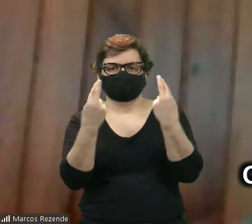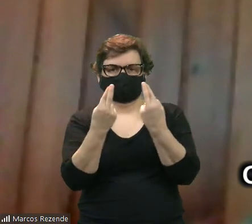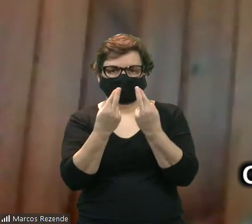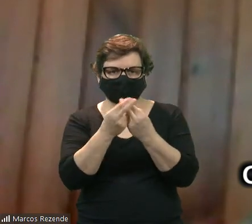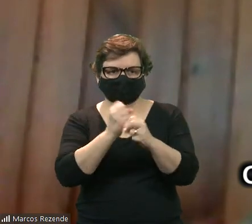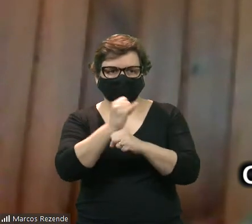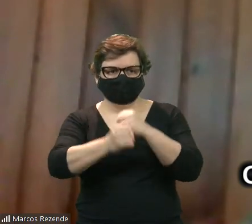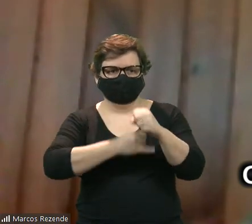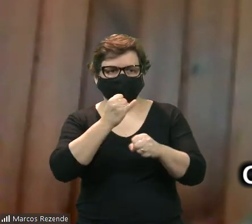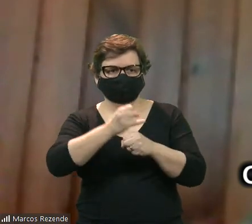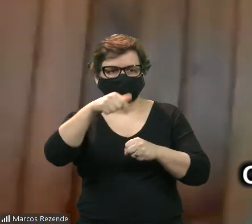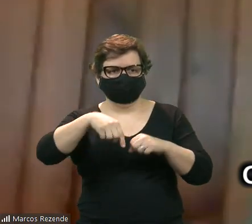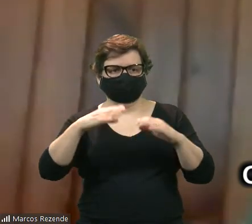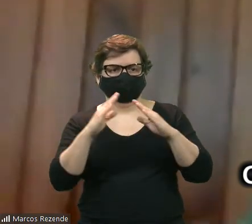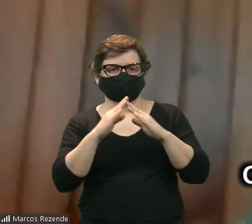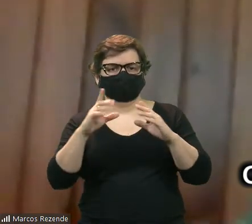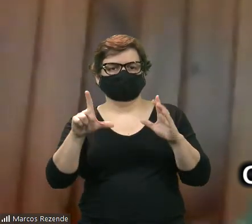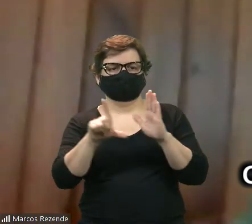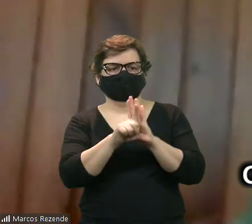Câmara, dessa Casa de Leis.